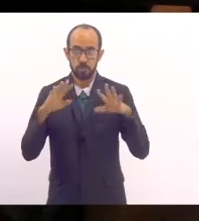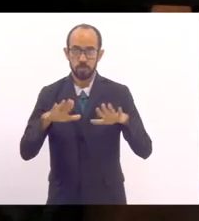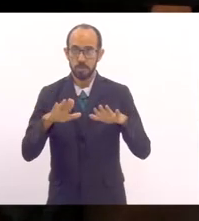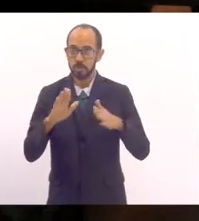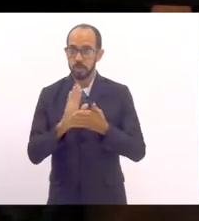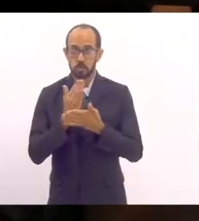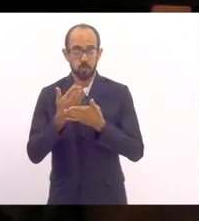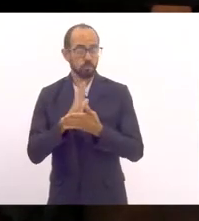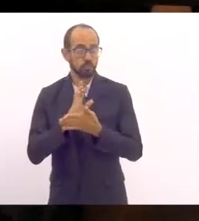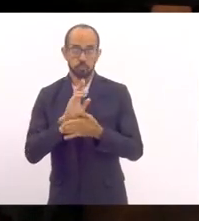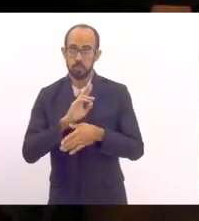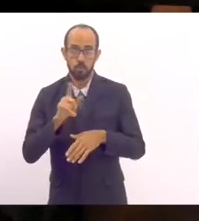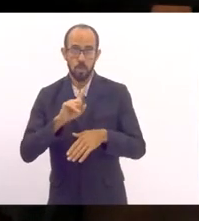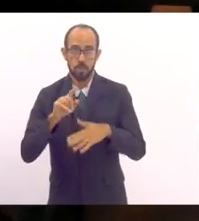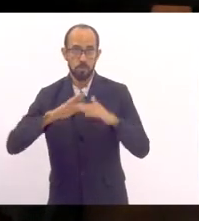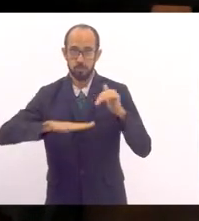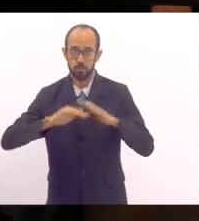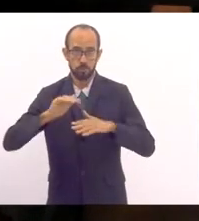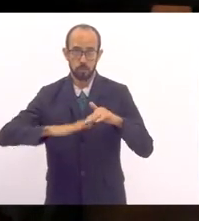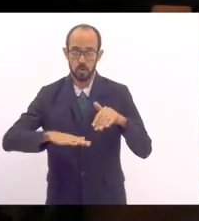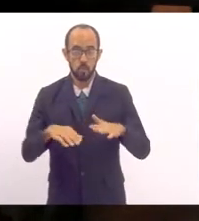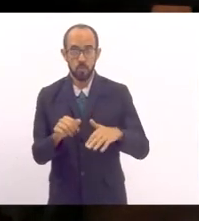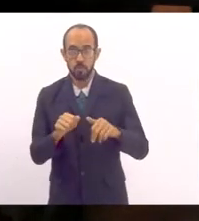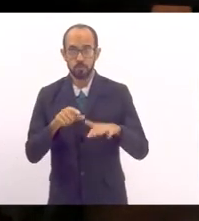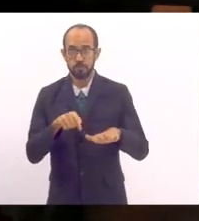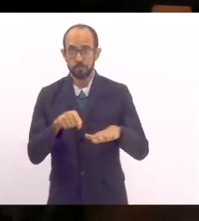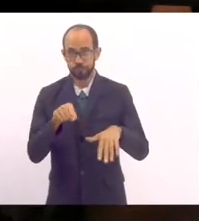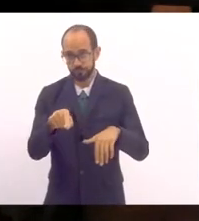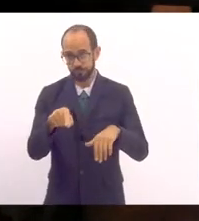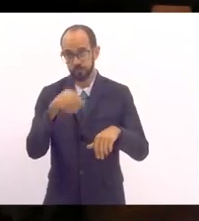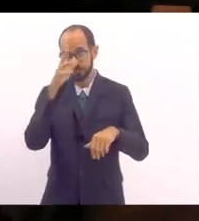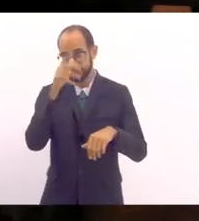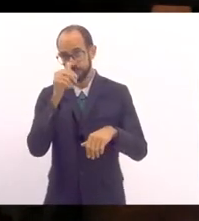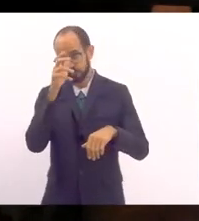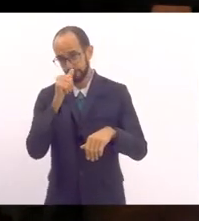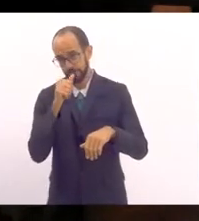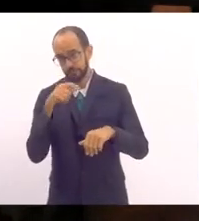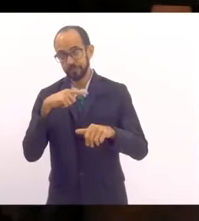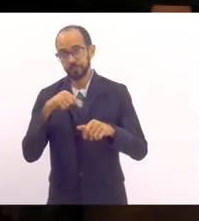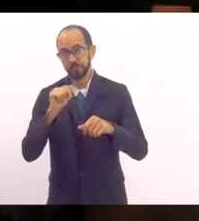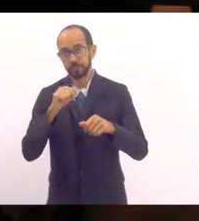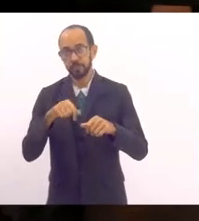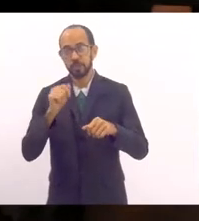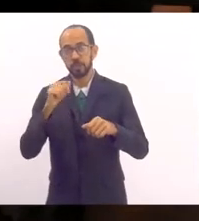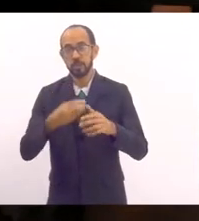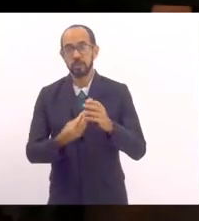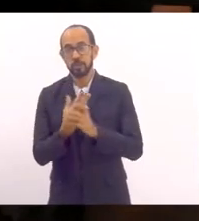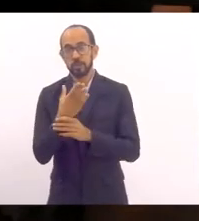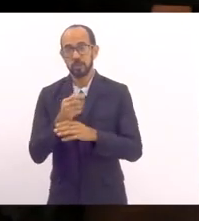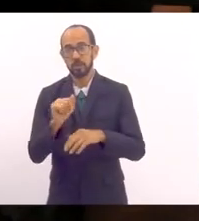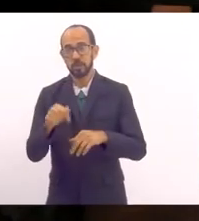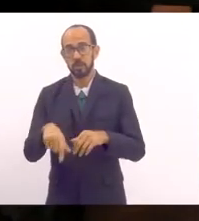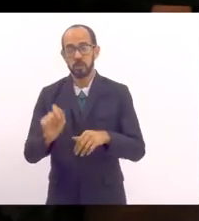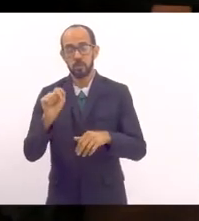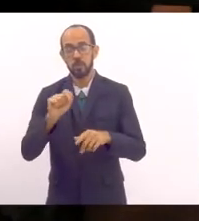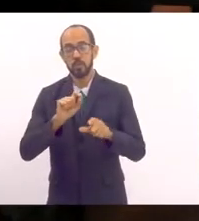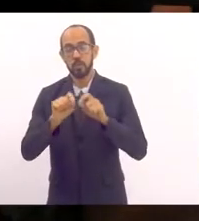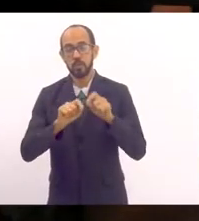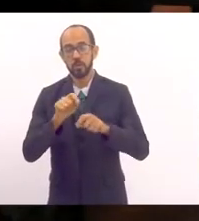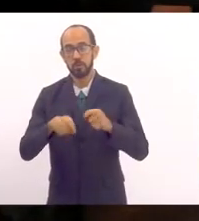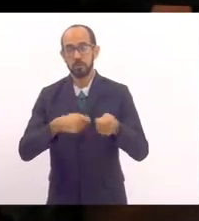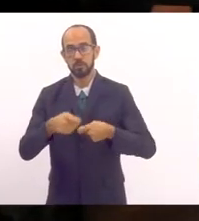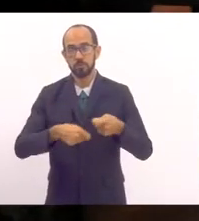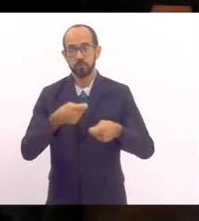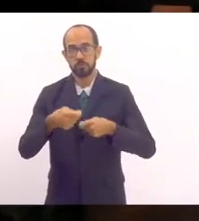e esses ilegais são quem dão a direção em um segmento que é o chamado turismo